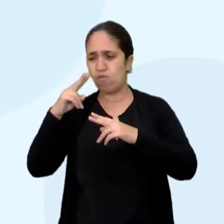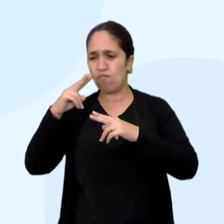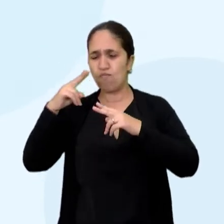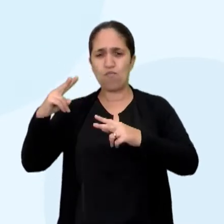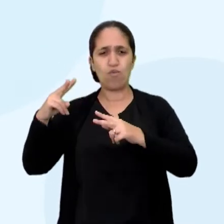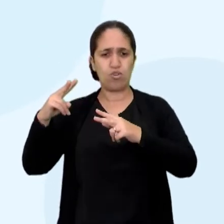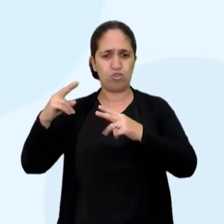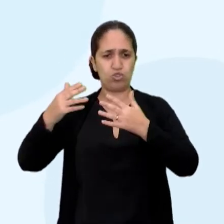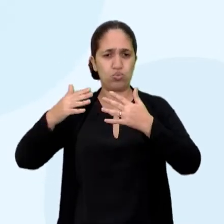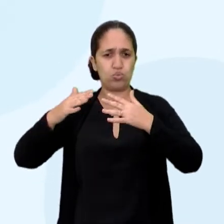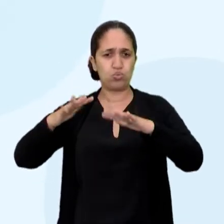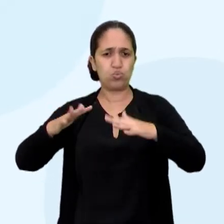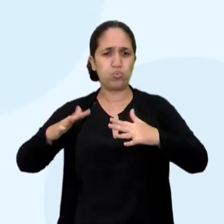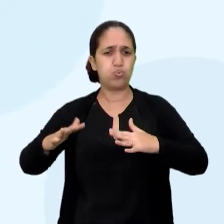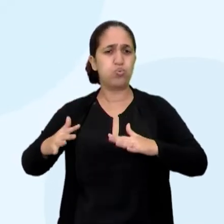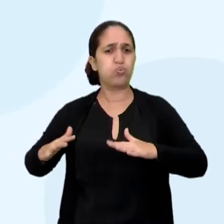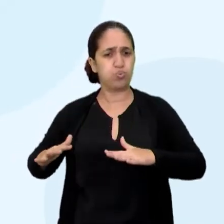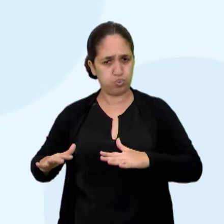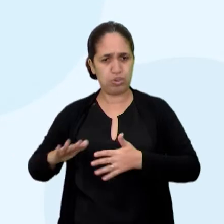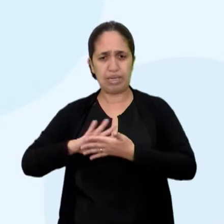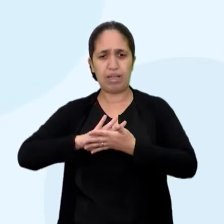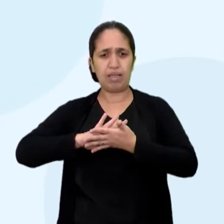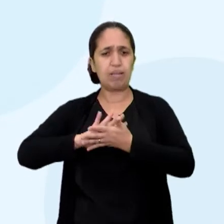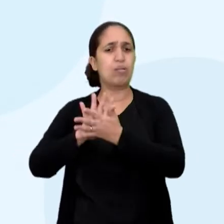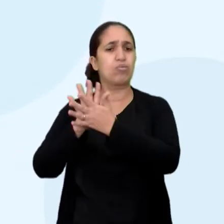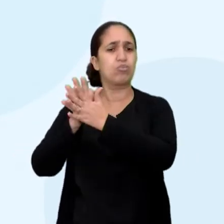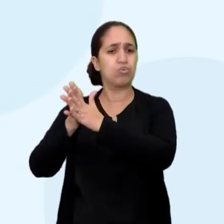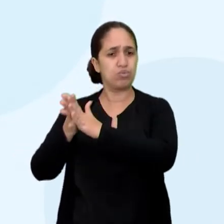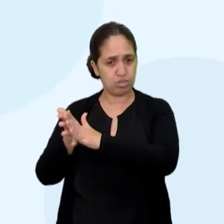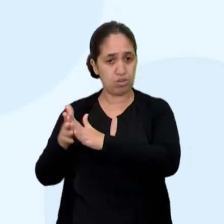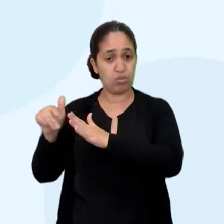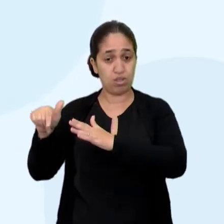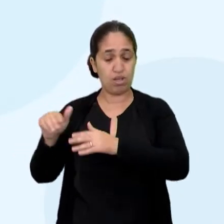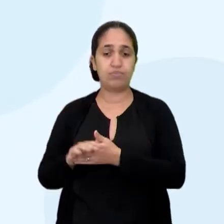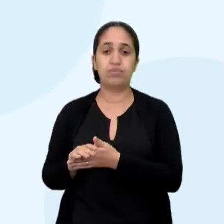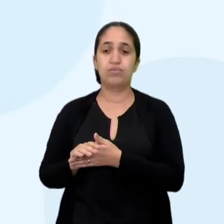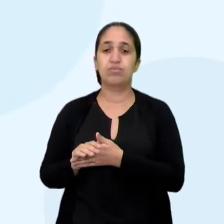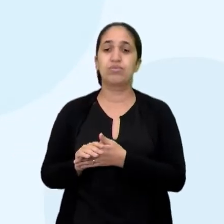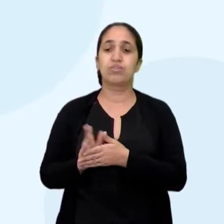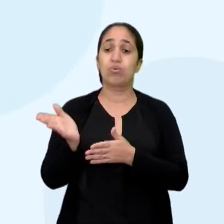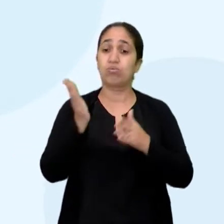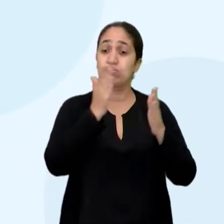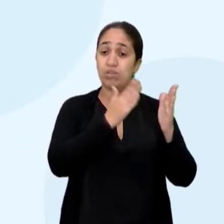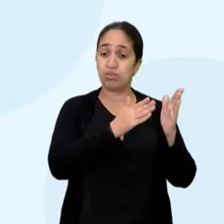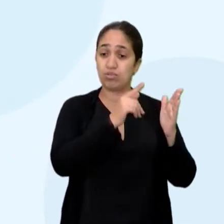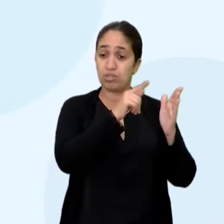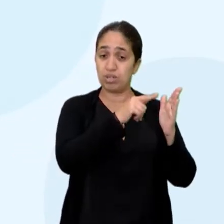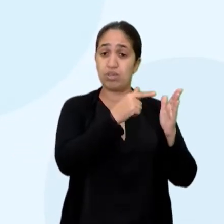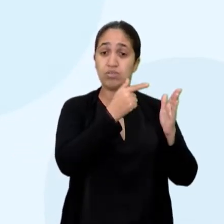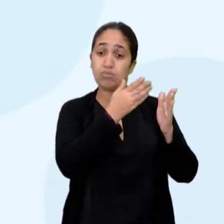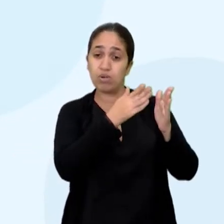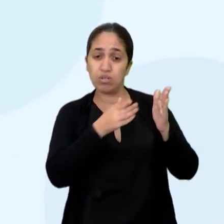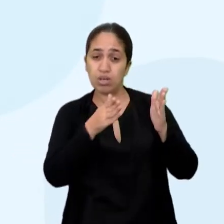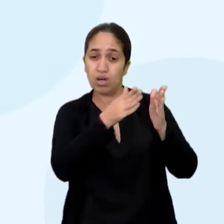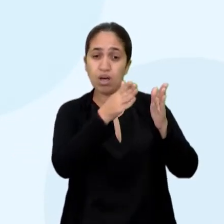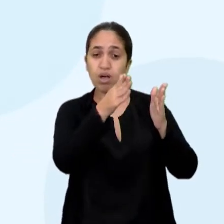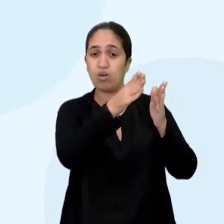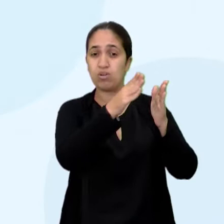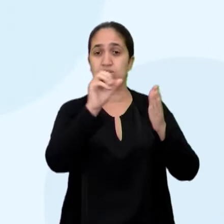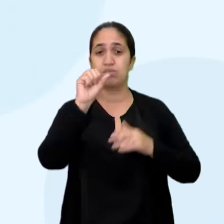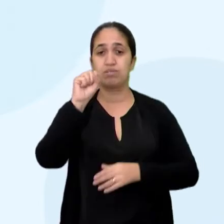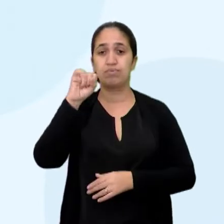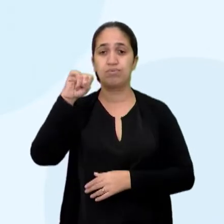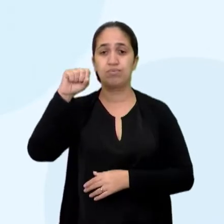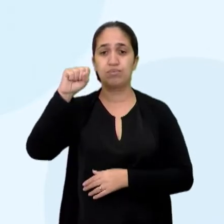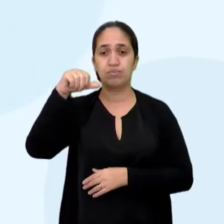intensidade que foi propagada a destruição no Haiti. Do lado direito mostra, né, as ondas sísmicas que propagaram aí